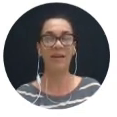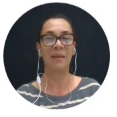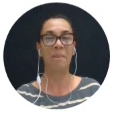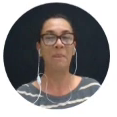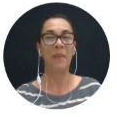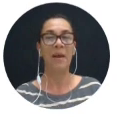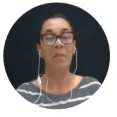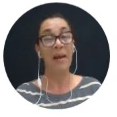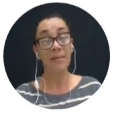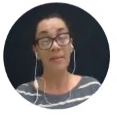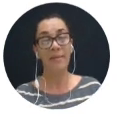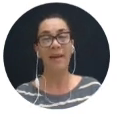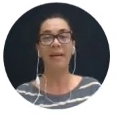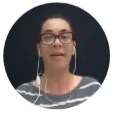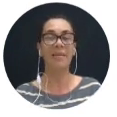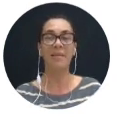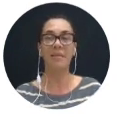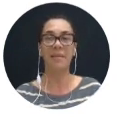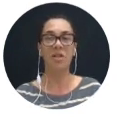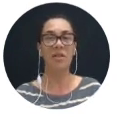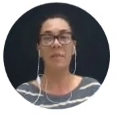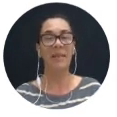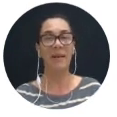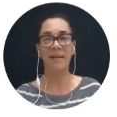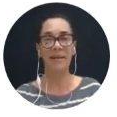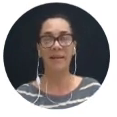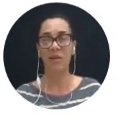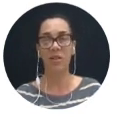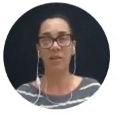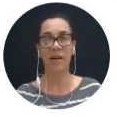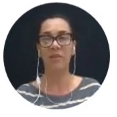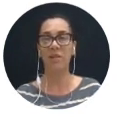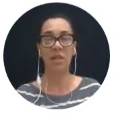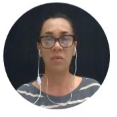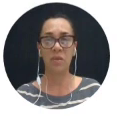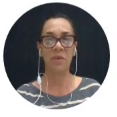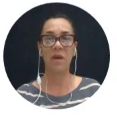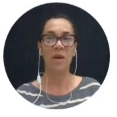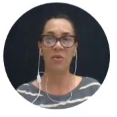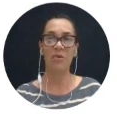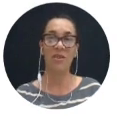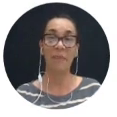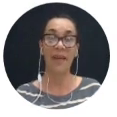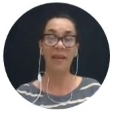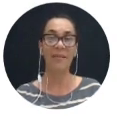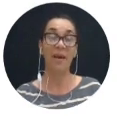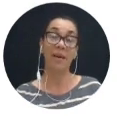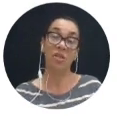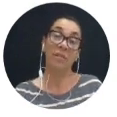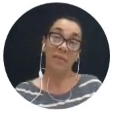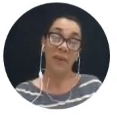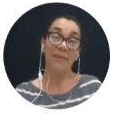vai tratar aqui. Mas, né, a gente sempre tem a necessidade de estar refletindo sobre os nossos